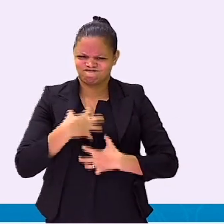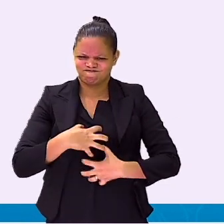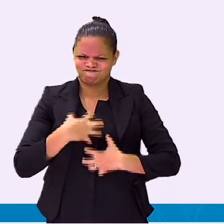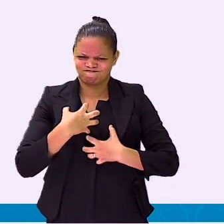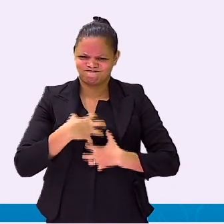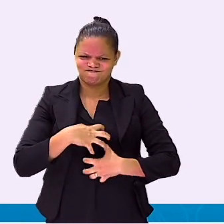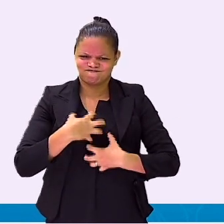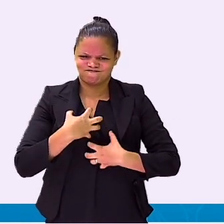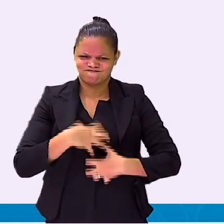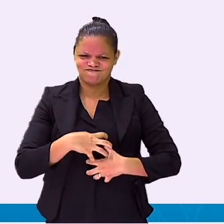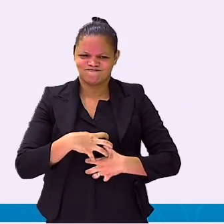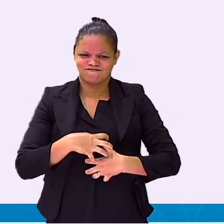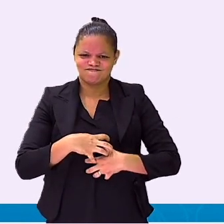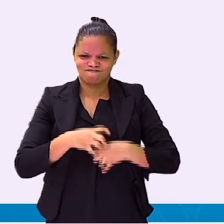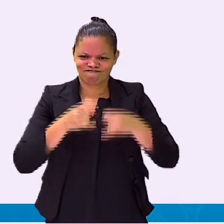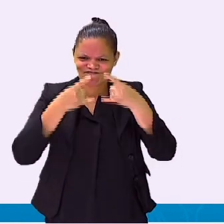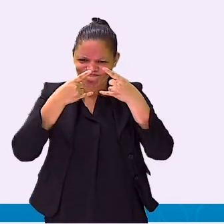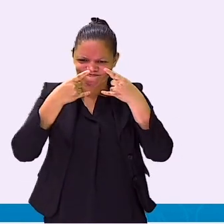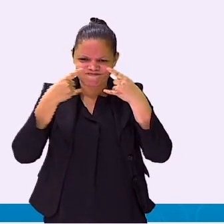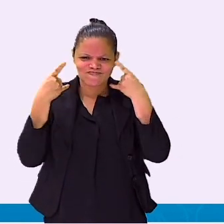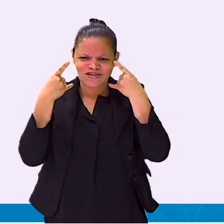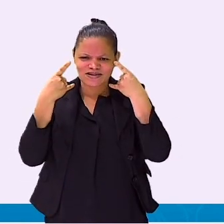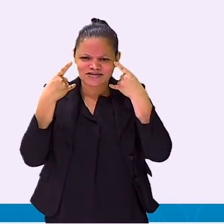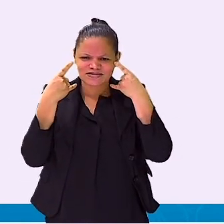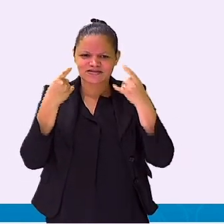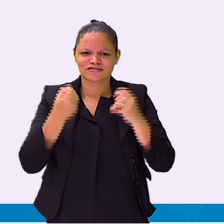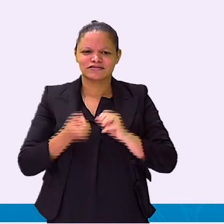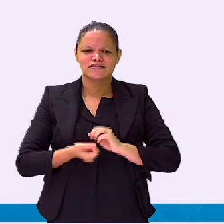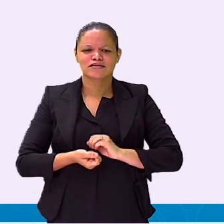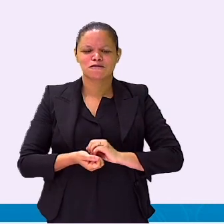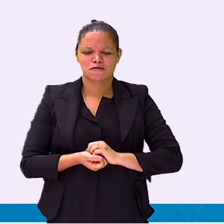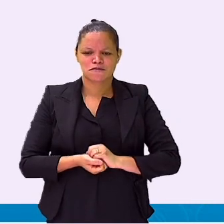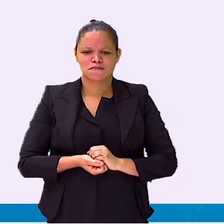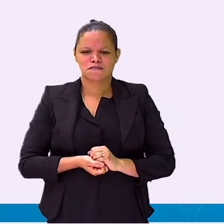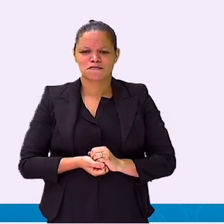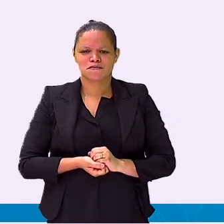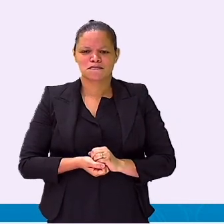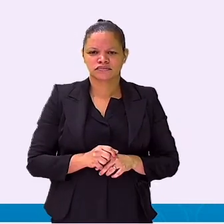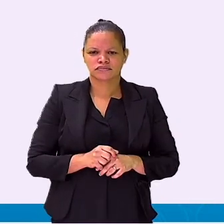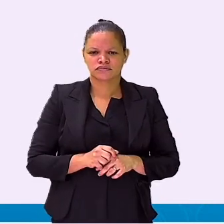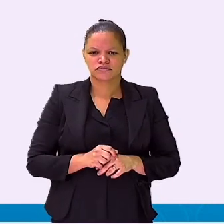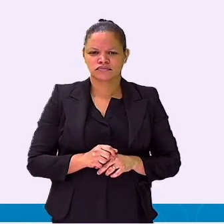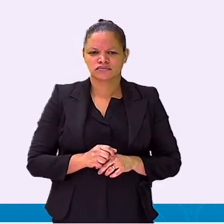raiva. De máscara, de máscara.